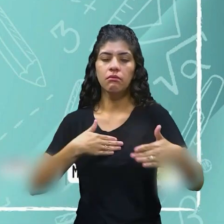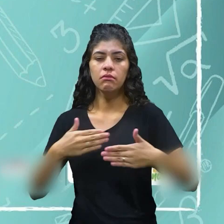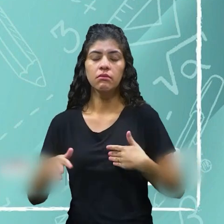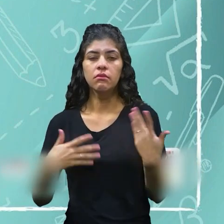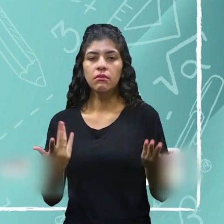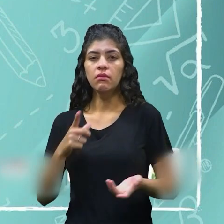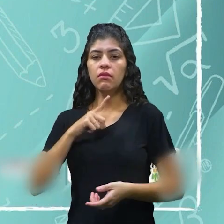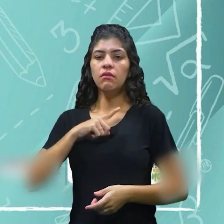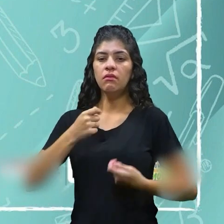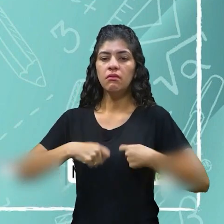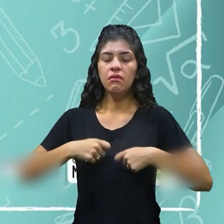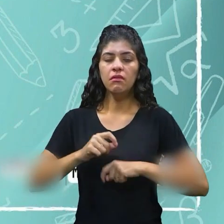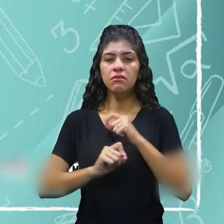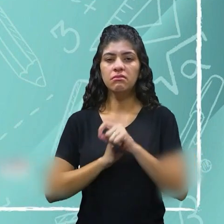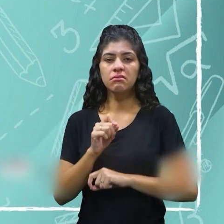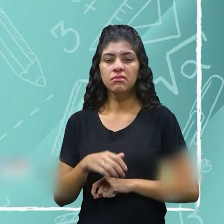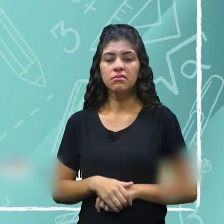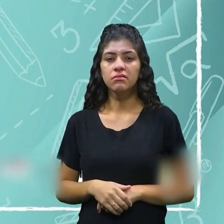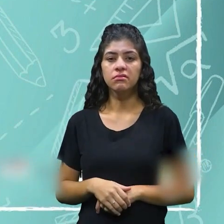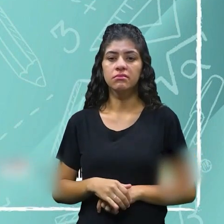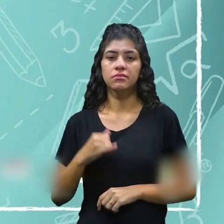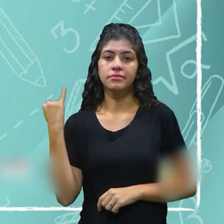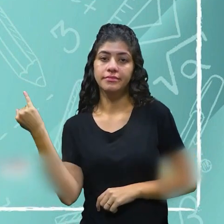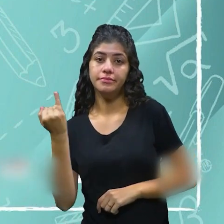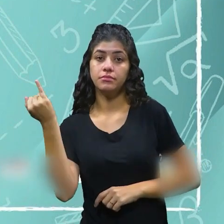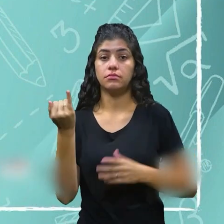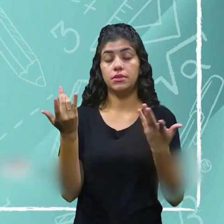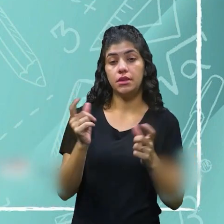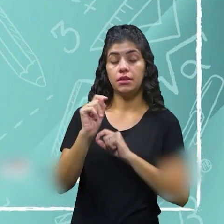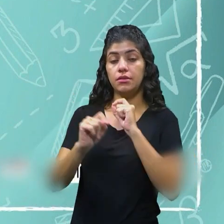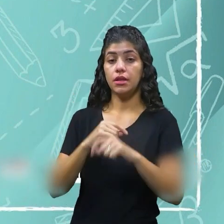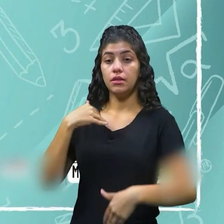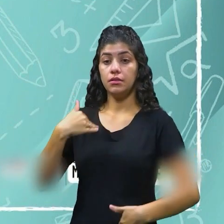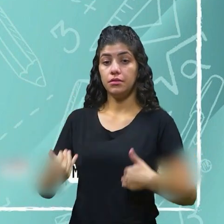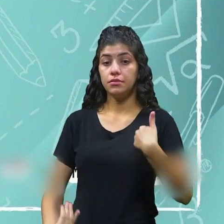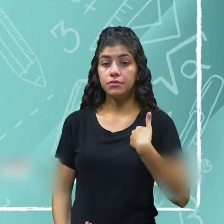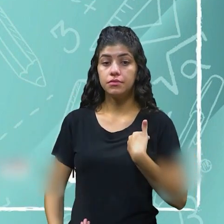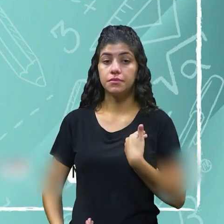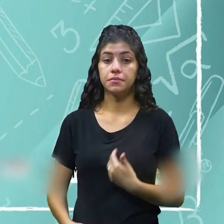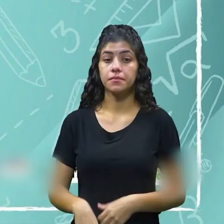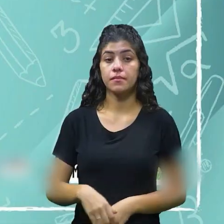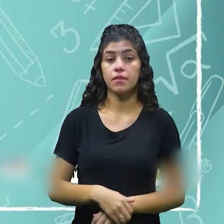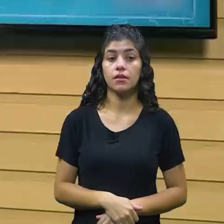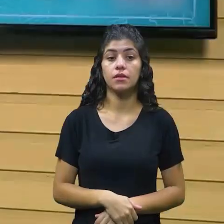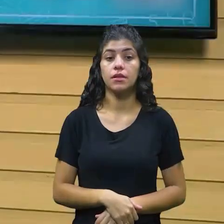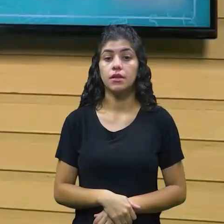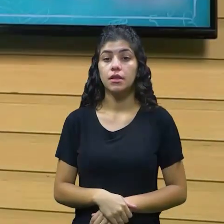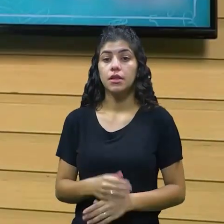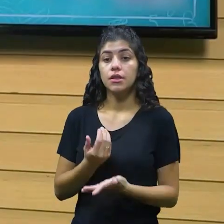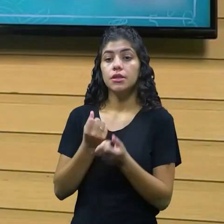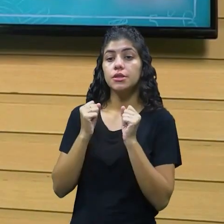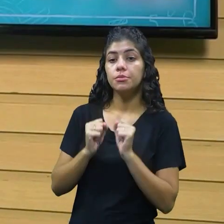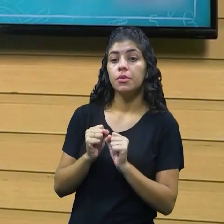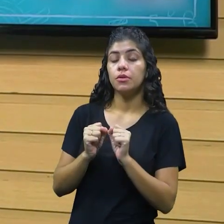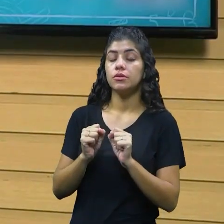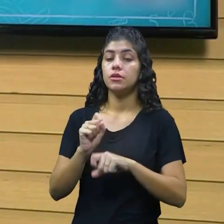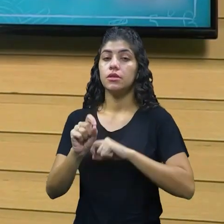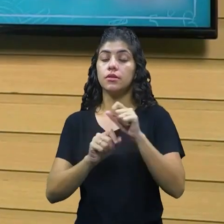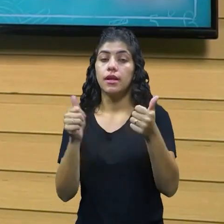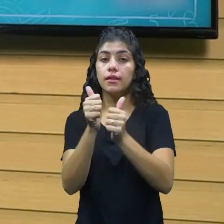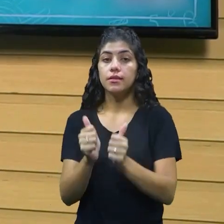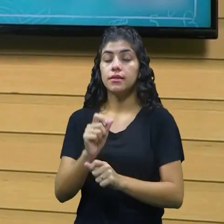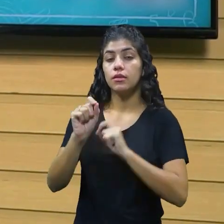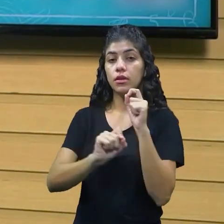Quando há necessidade de levar em conta as dimensões, o corpo é denominado de extenso. Então a gente pode analisar, por